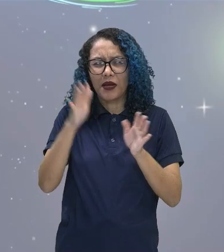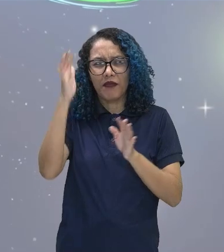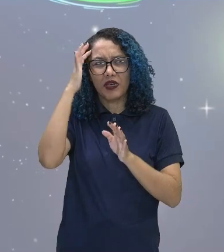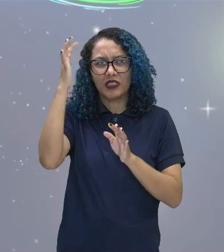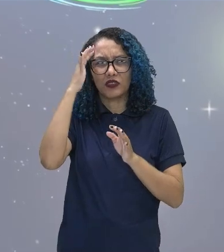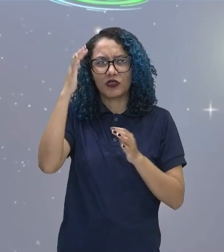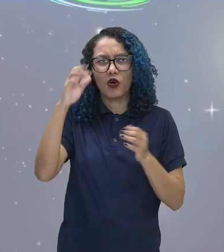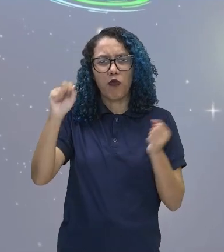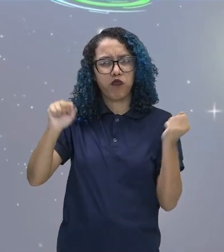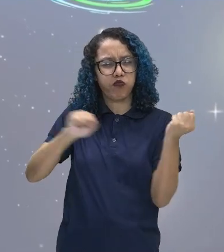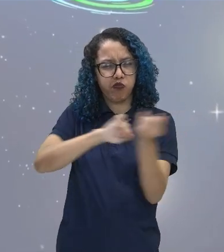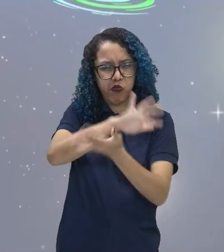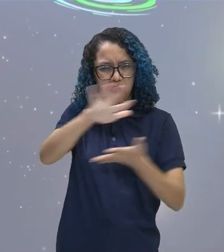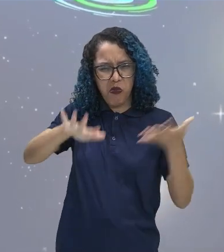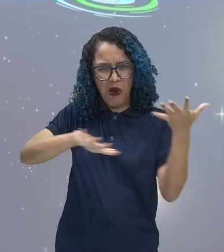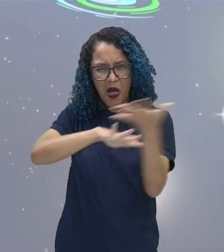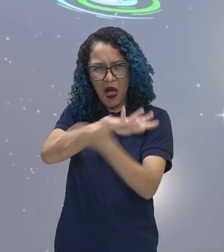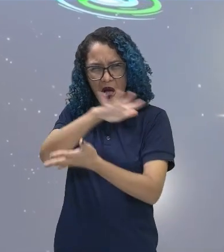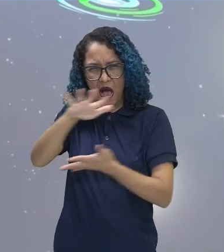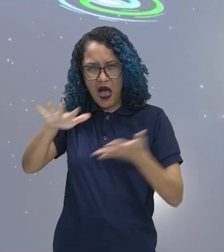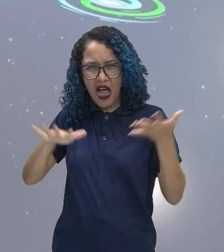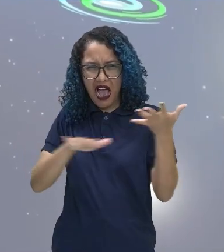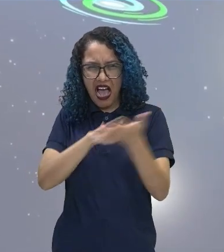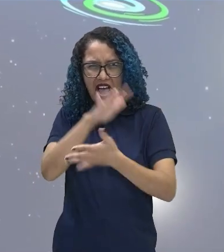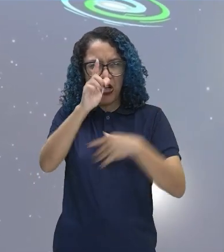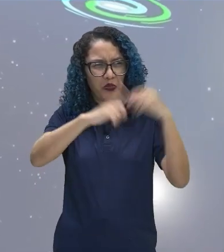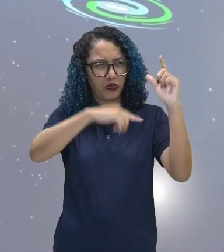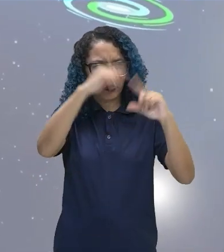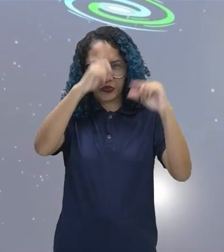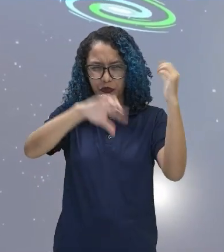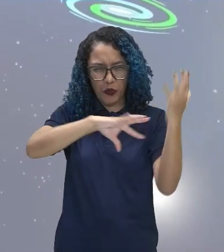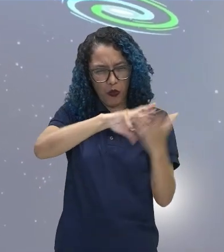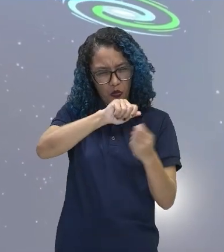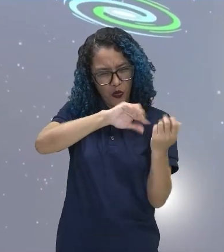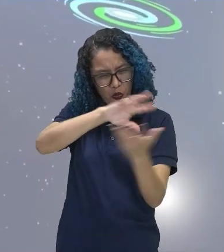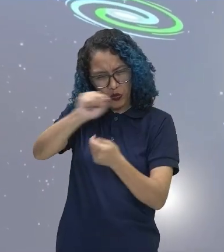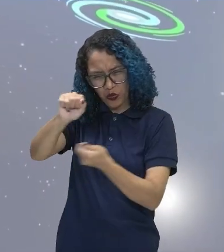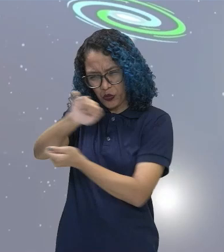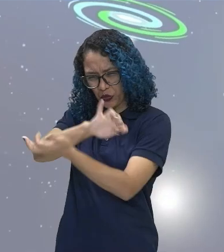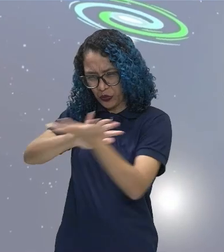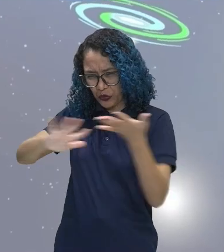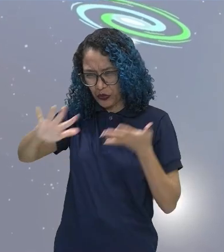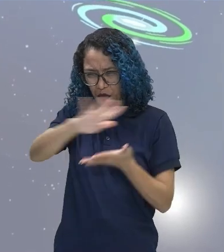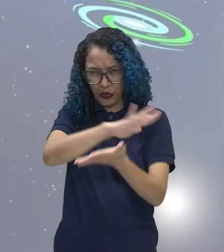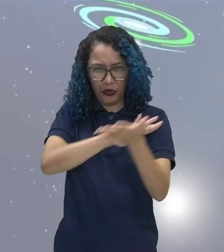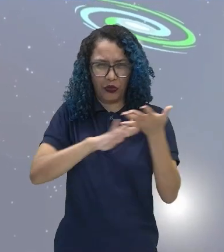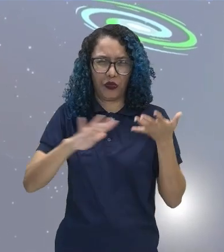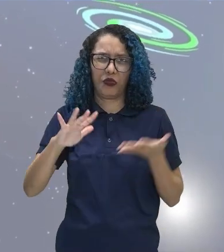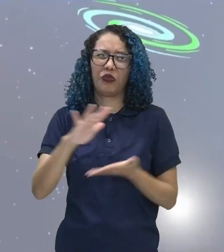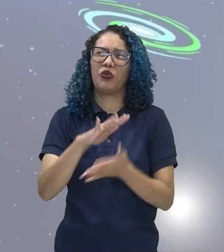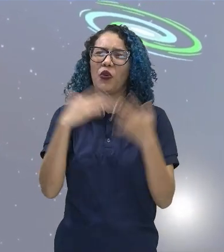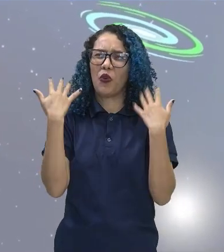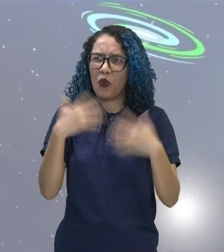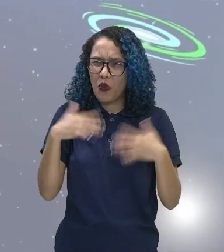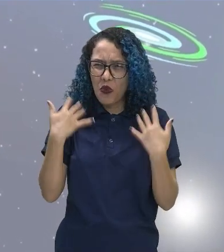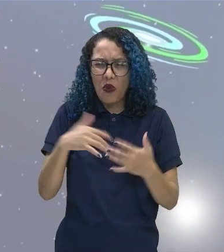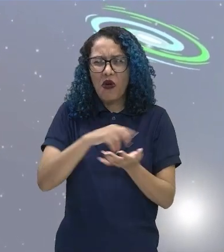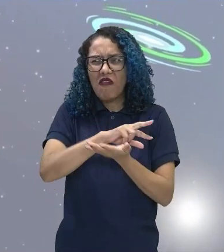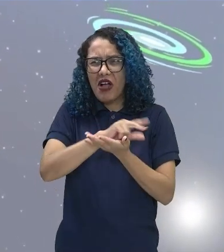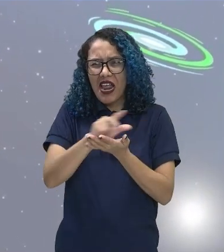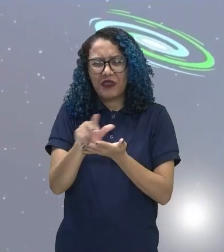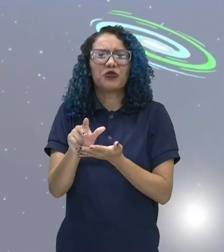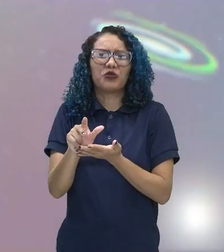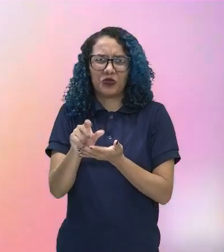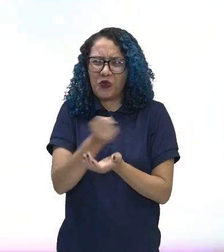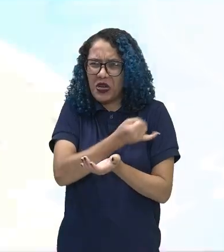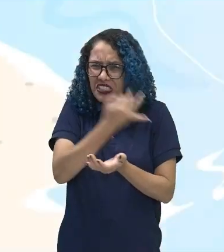universo? Bilhões e bilhões de estrelas, planetas e galáxias, números tão grandes que parecem infinitos.